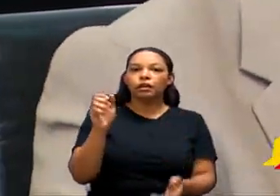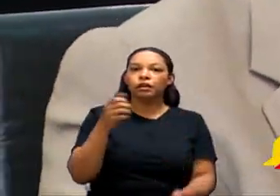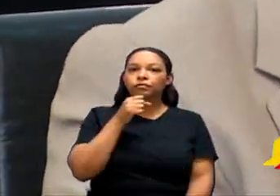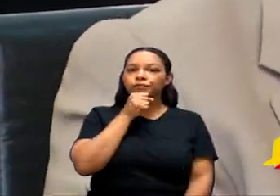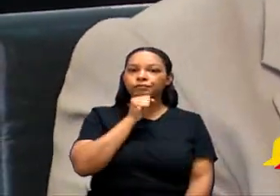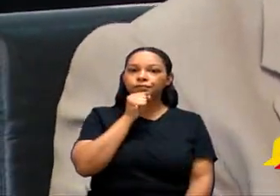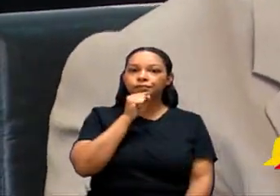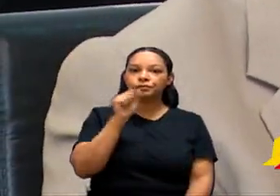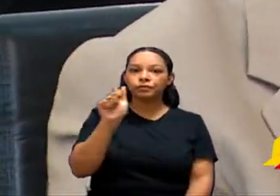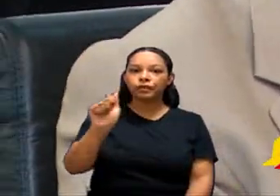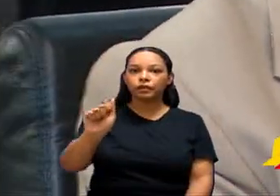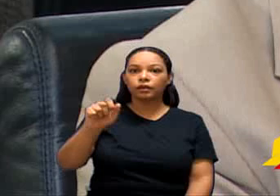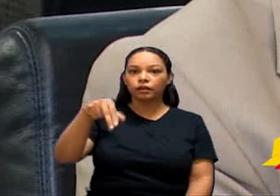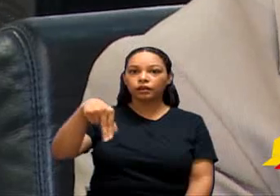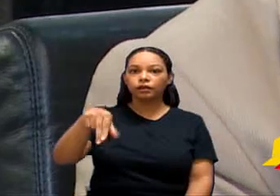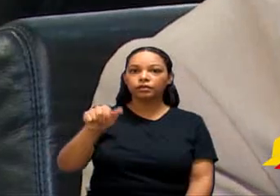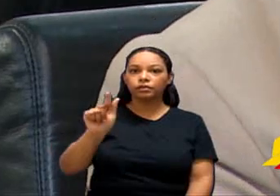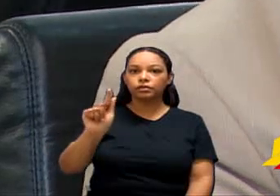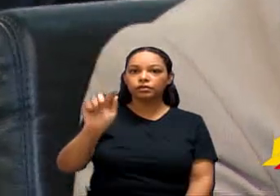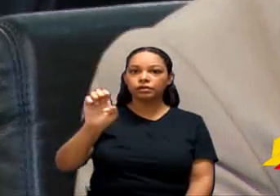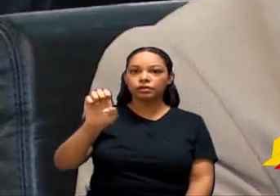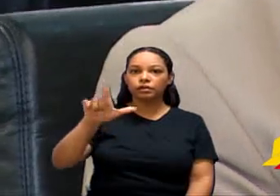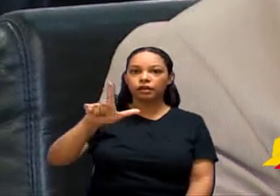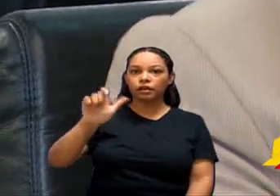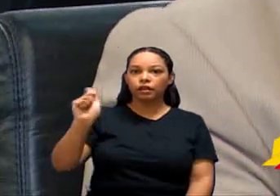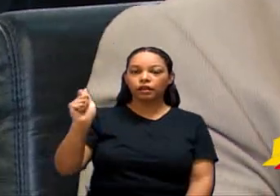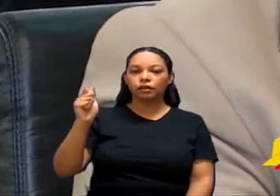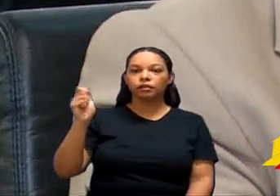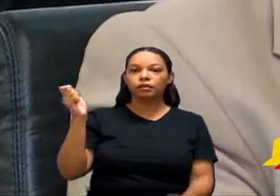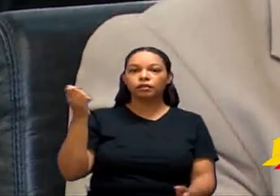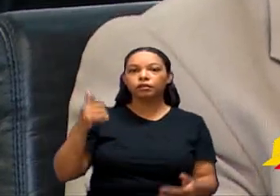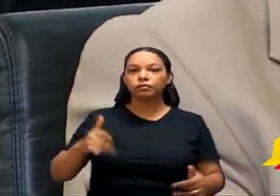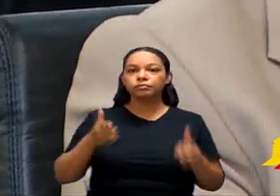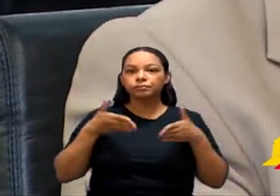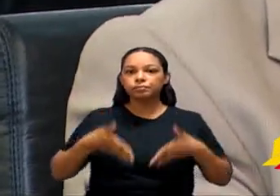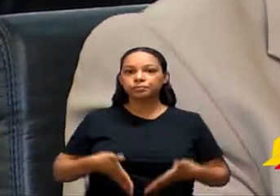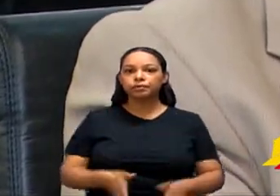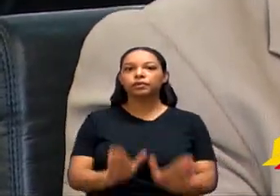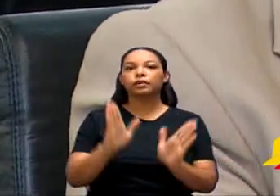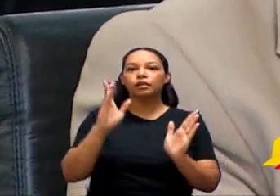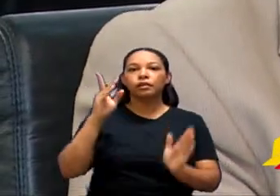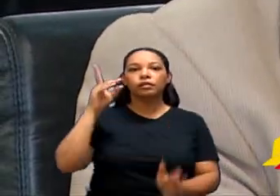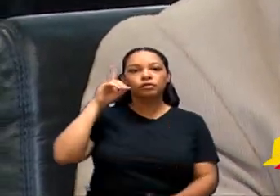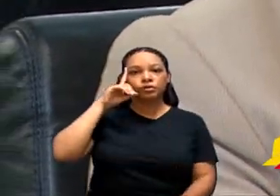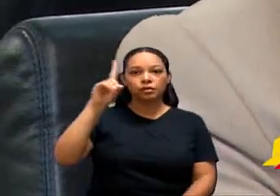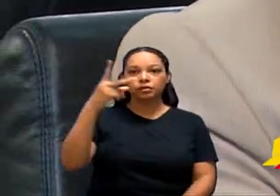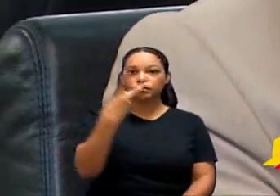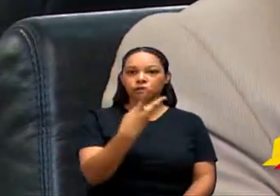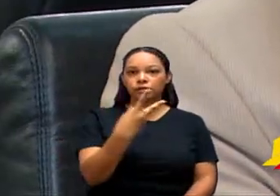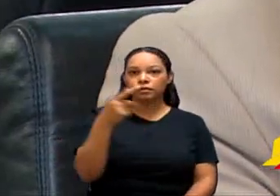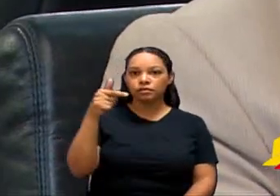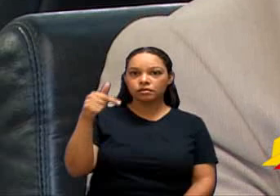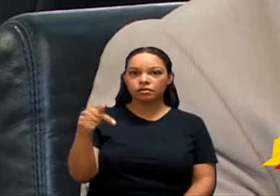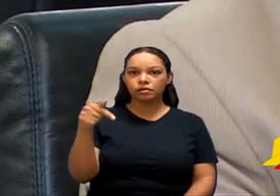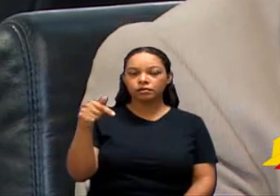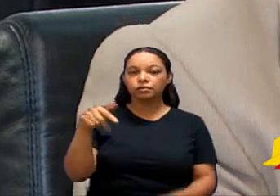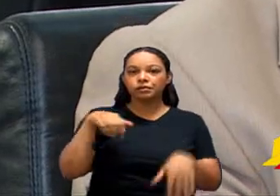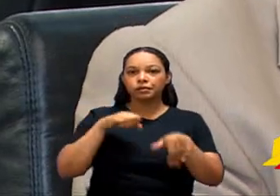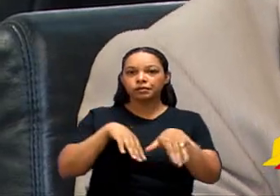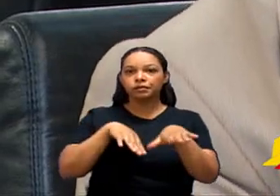Zenorte, pela sua data natalícia do dia 27 de setembro. Queria parabenizar